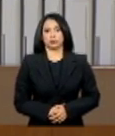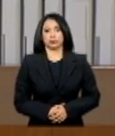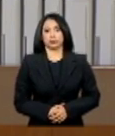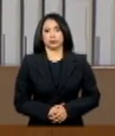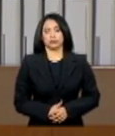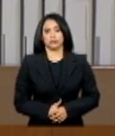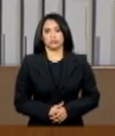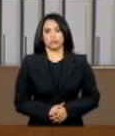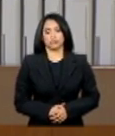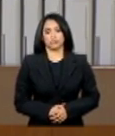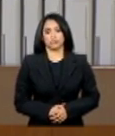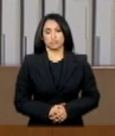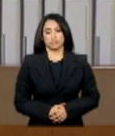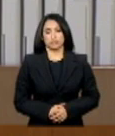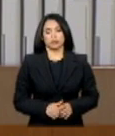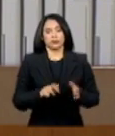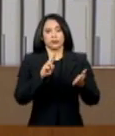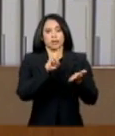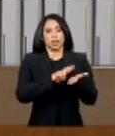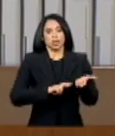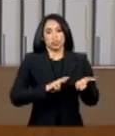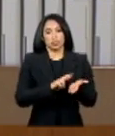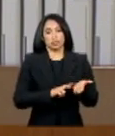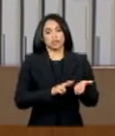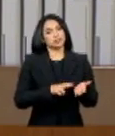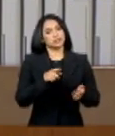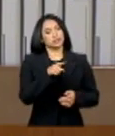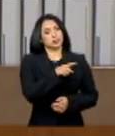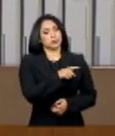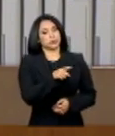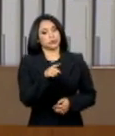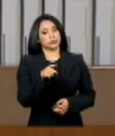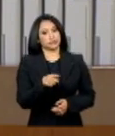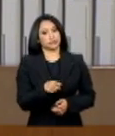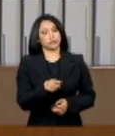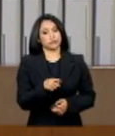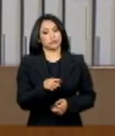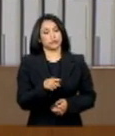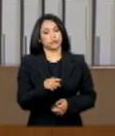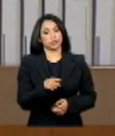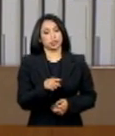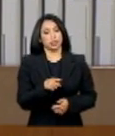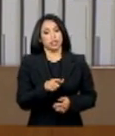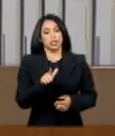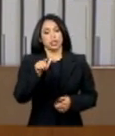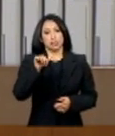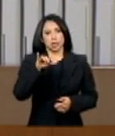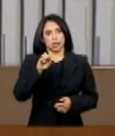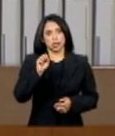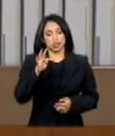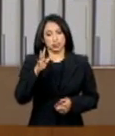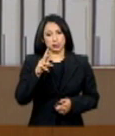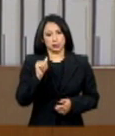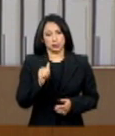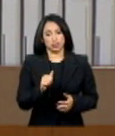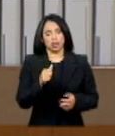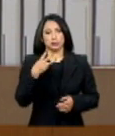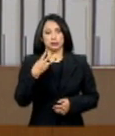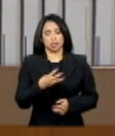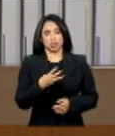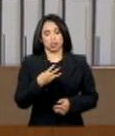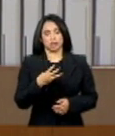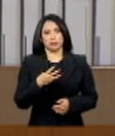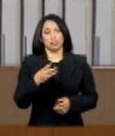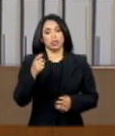a relatoria de vossa excelência se apegou a lista de número 3 de 8 de agosto de